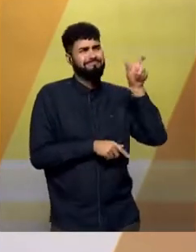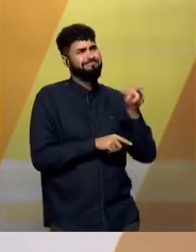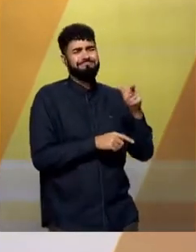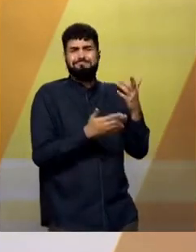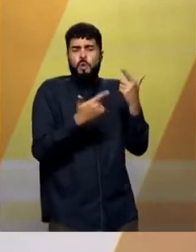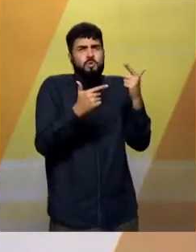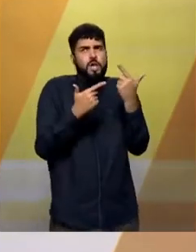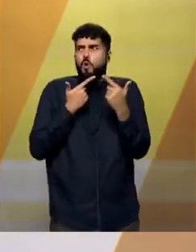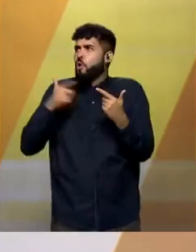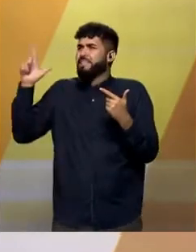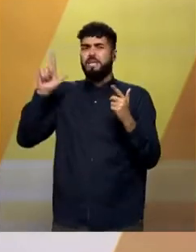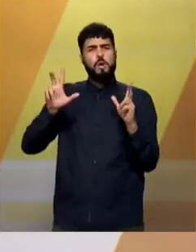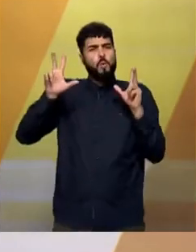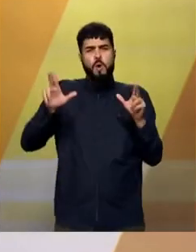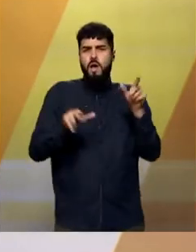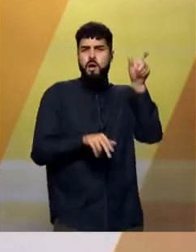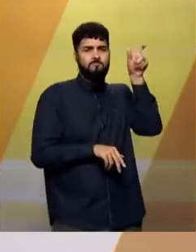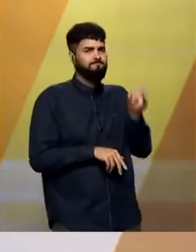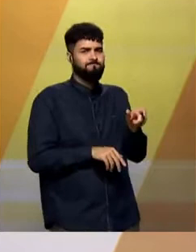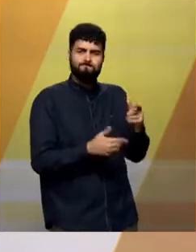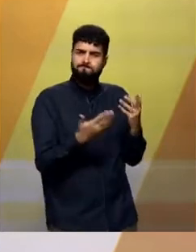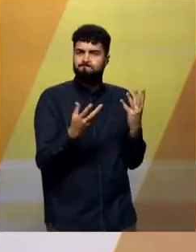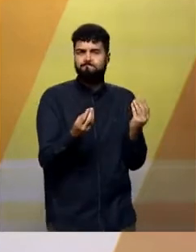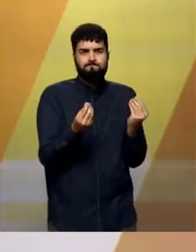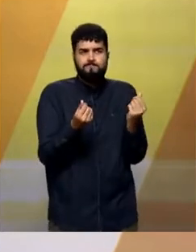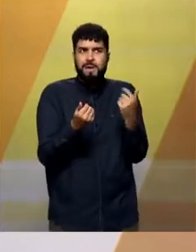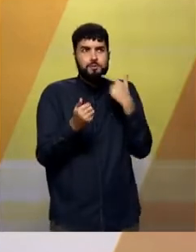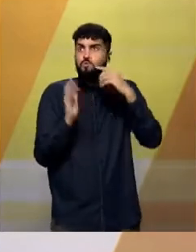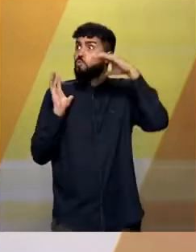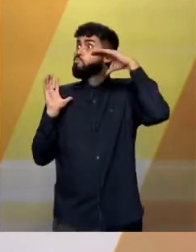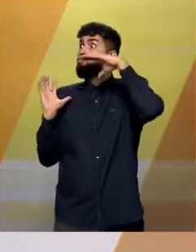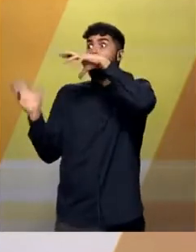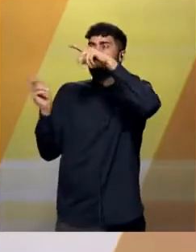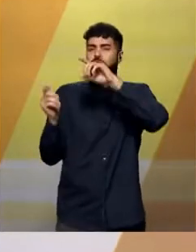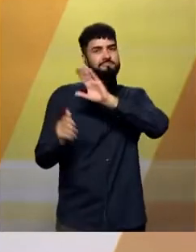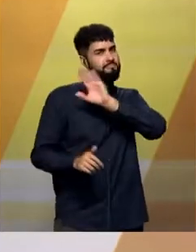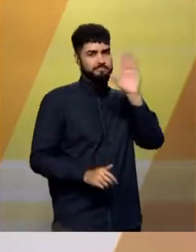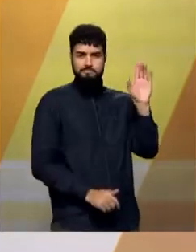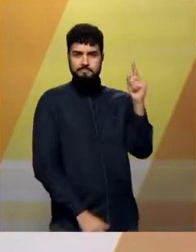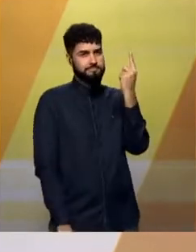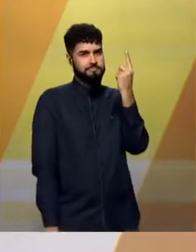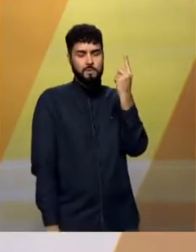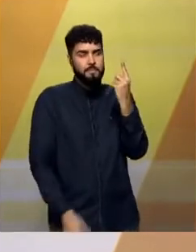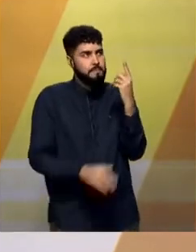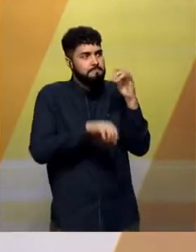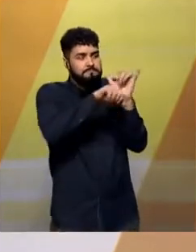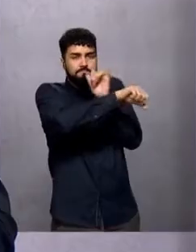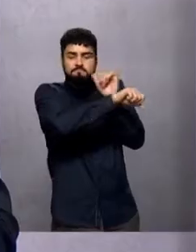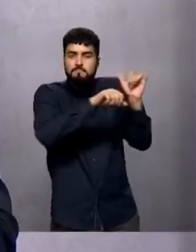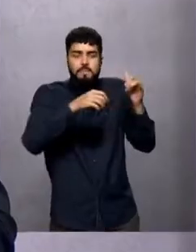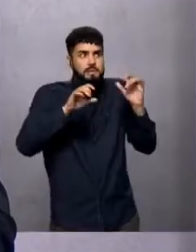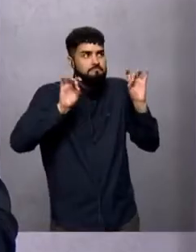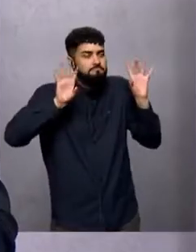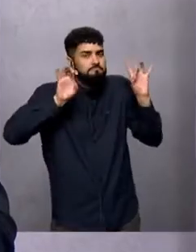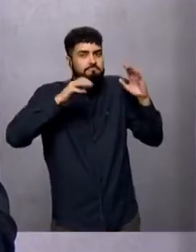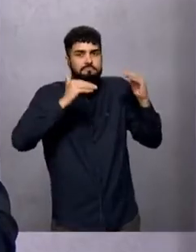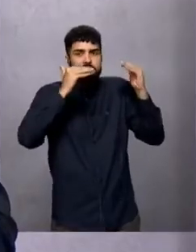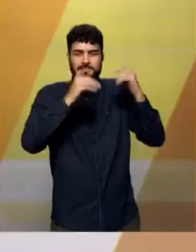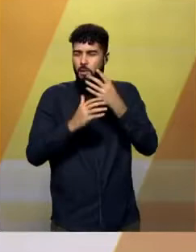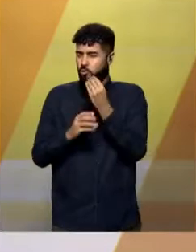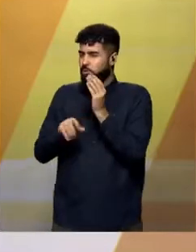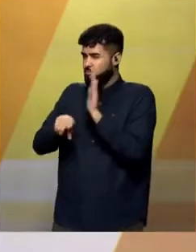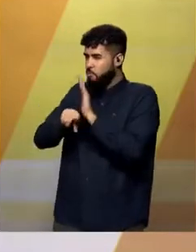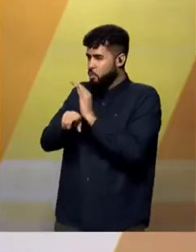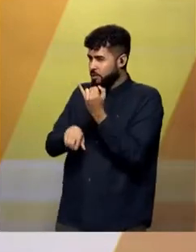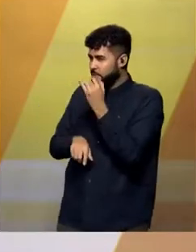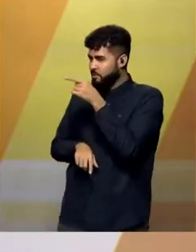tem não tem outra igual aí talvez na no planeta é um técnico muito diferenciado muito importante para você né